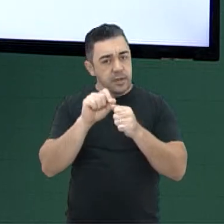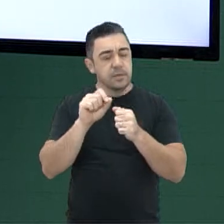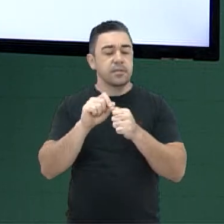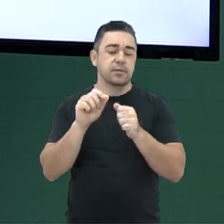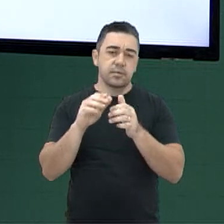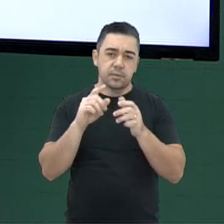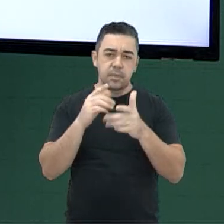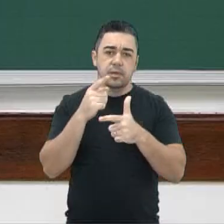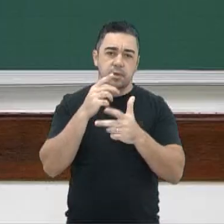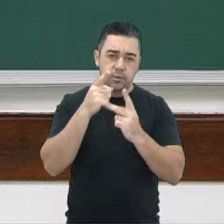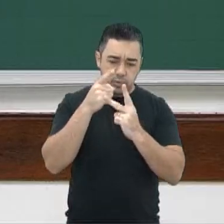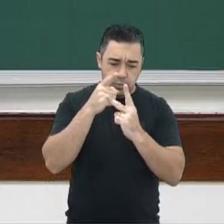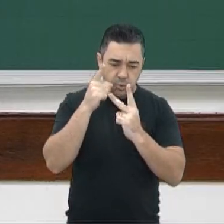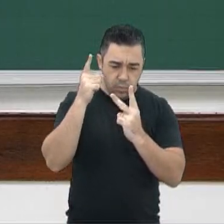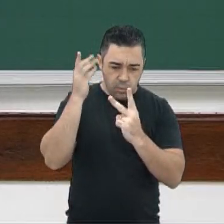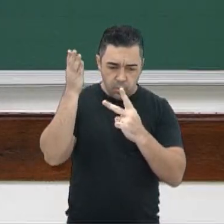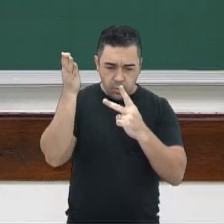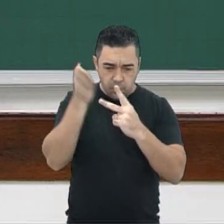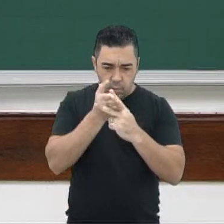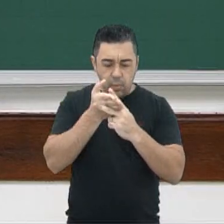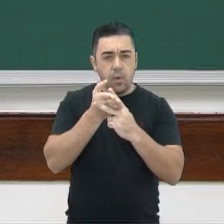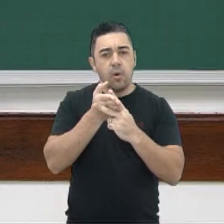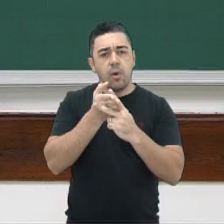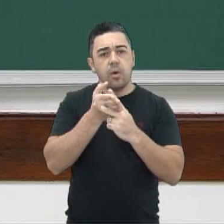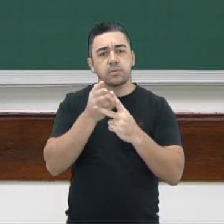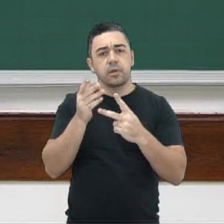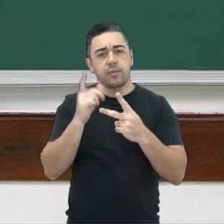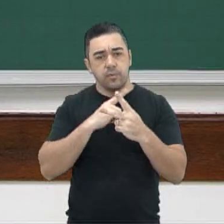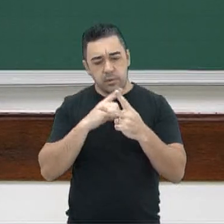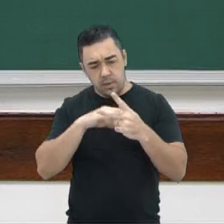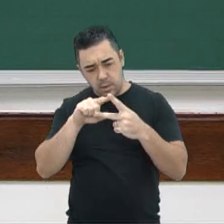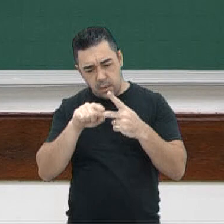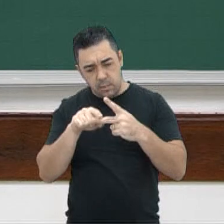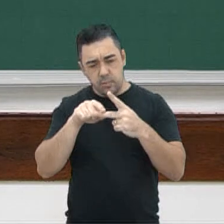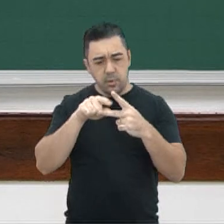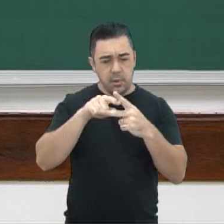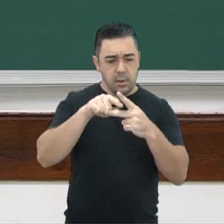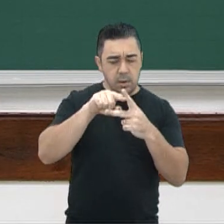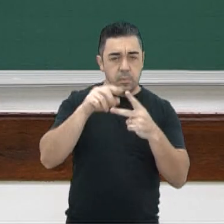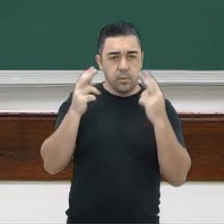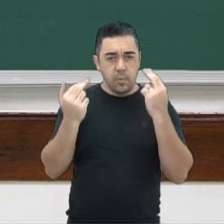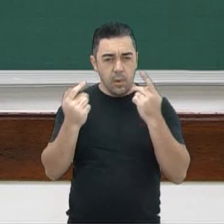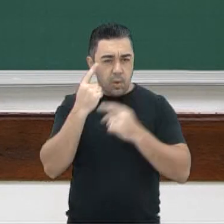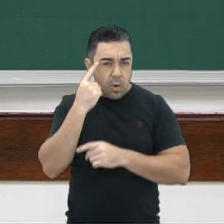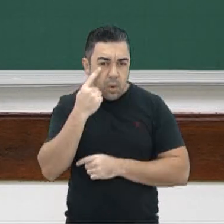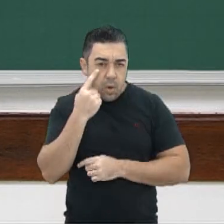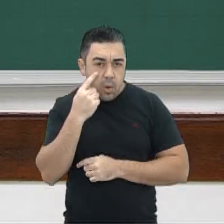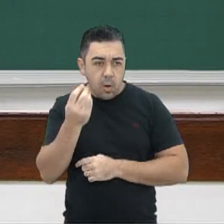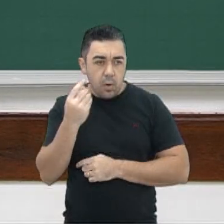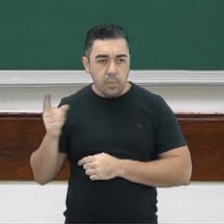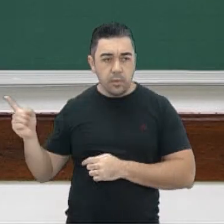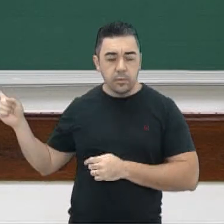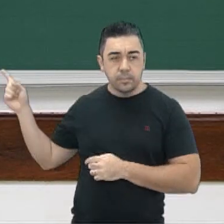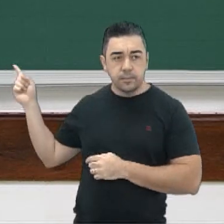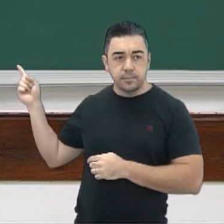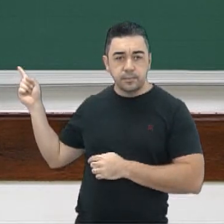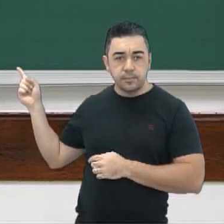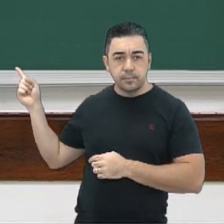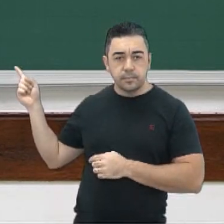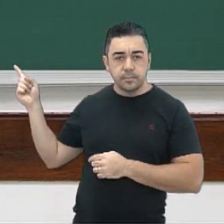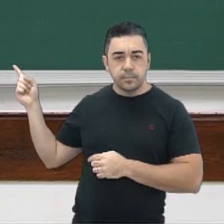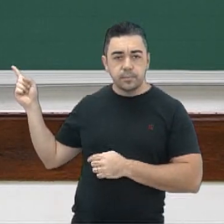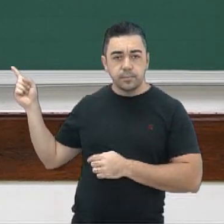ou seja, eu terei dois ângulos congruentes, certo? Vamos lembrar como é que fica? Olha